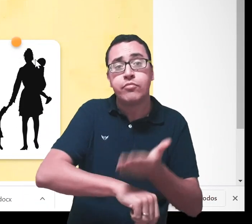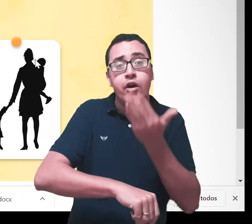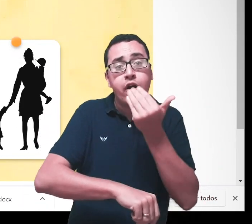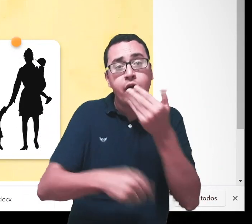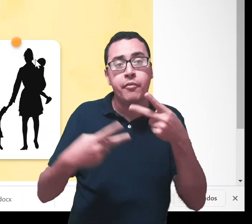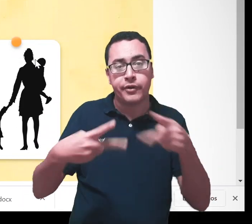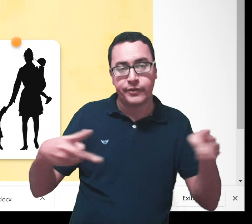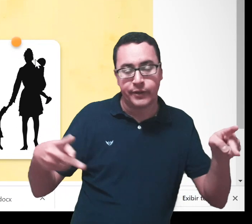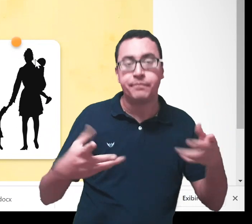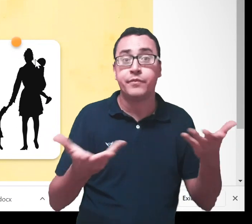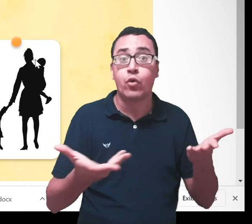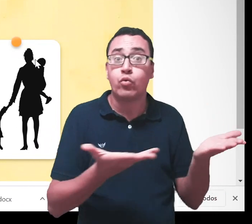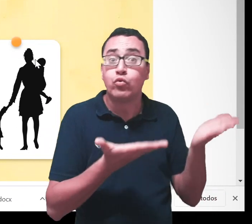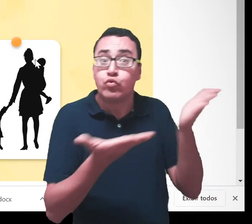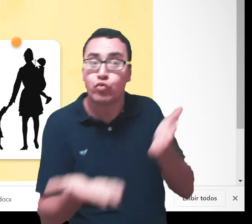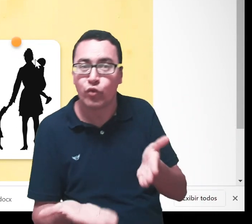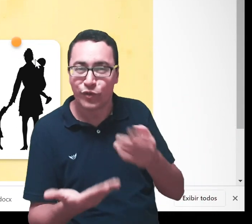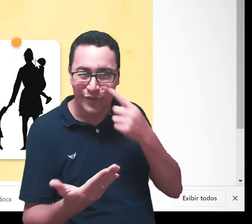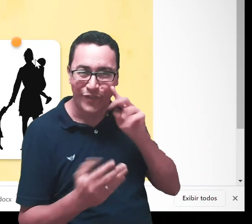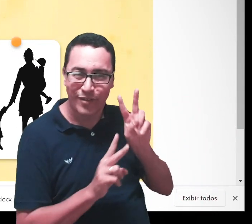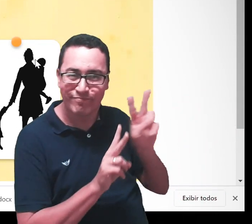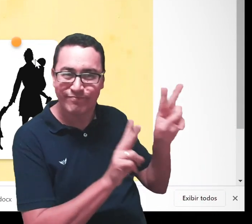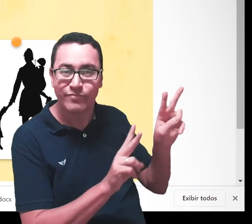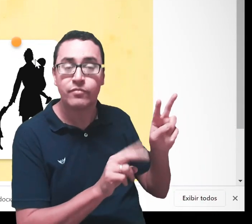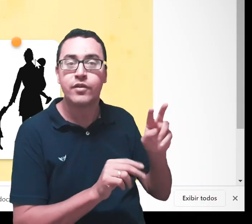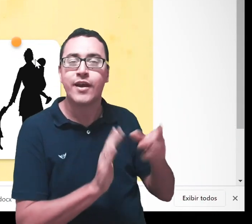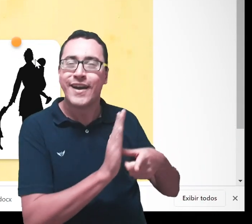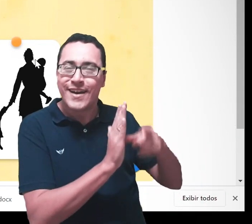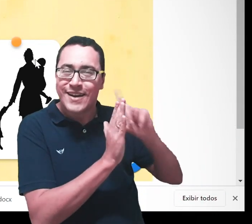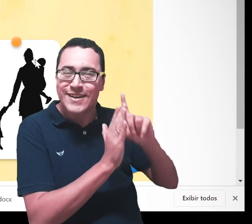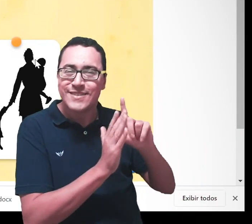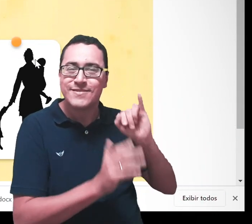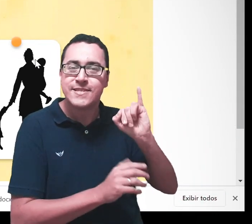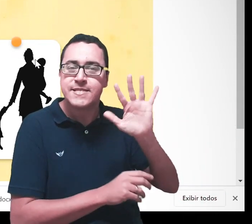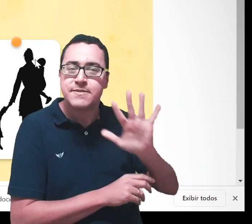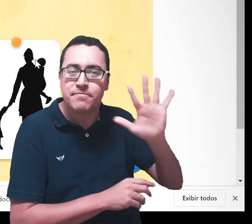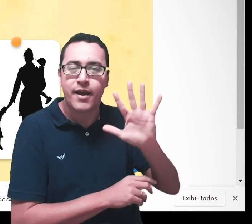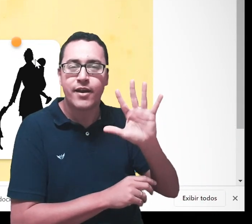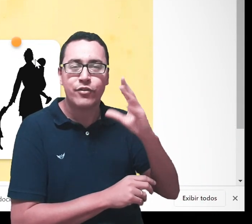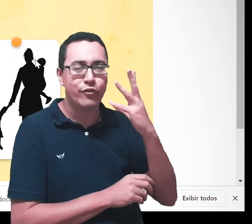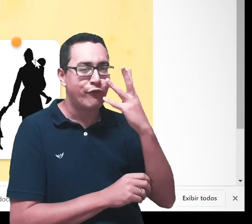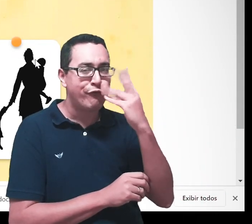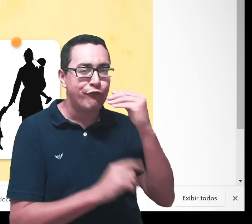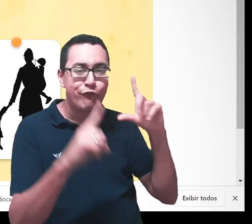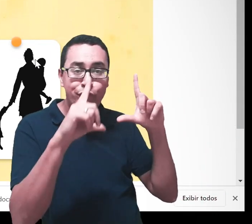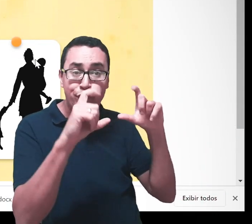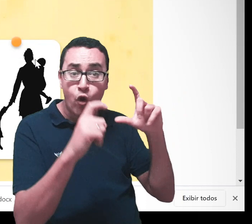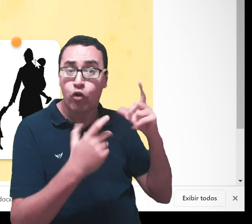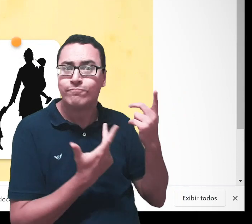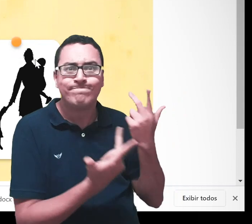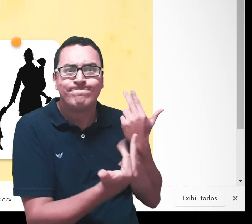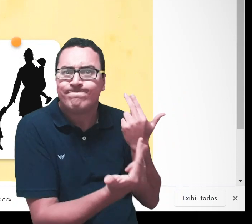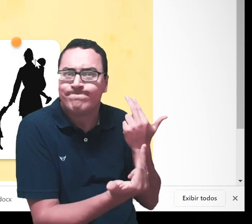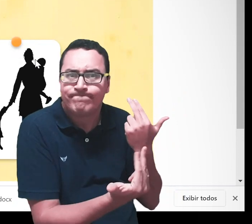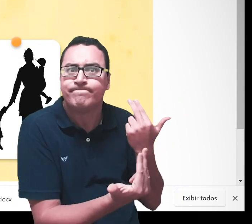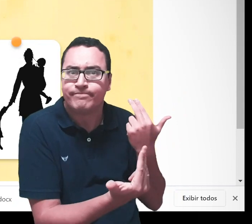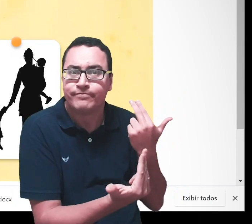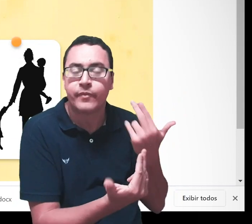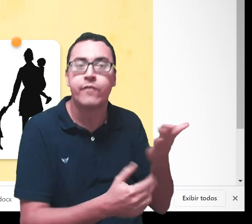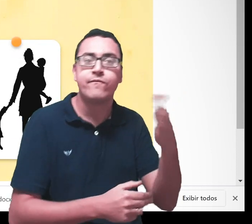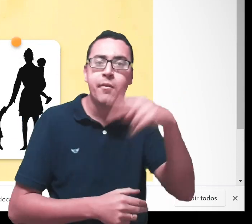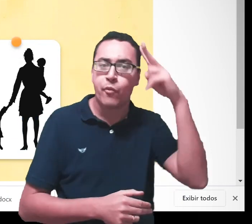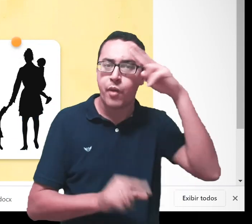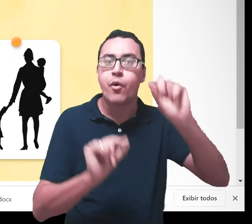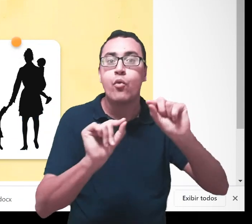alimentação deles. Então, eu trouxe as mesmas imagens que nós usamos na proposta anterior. E vamos